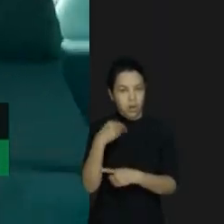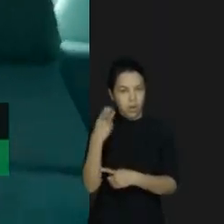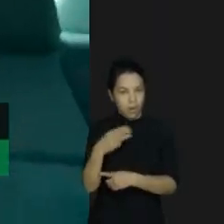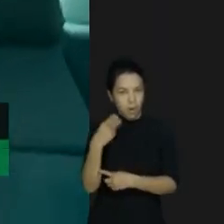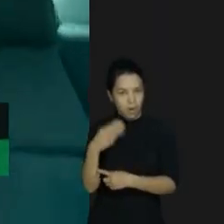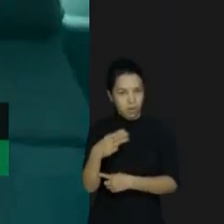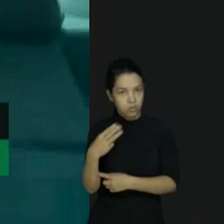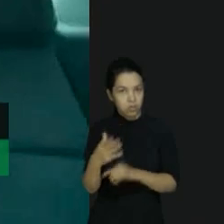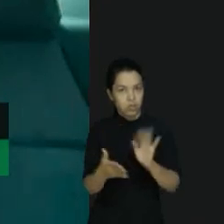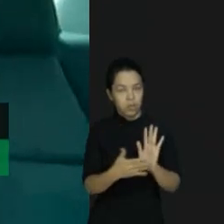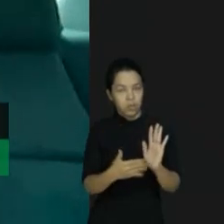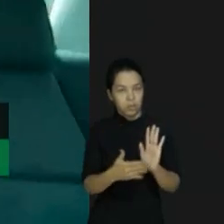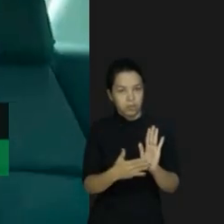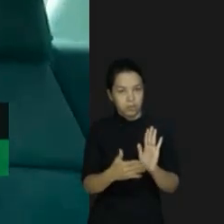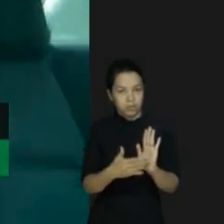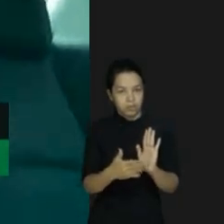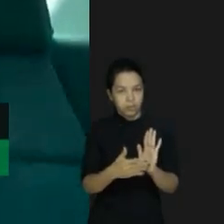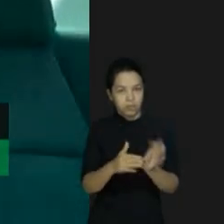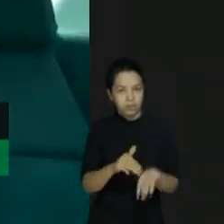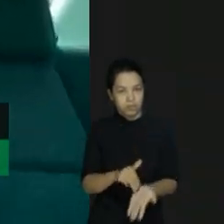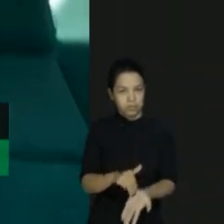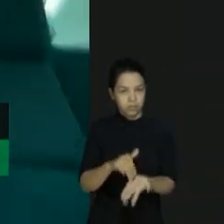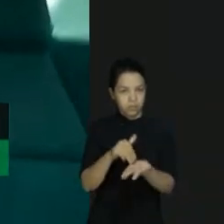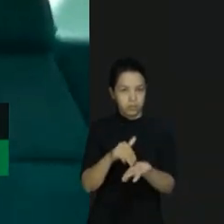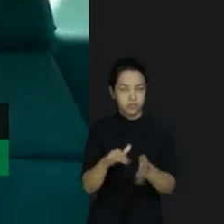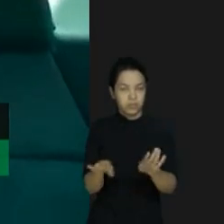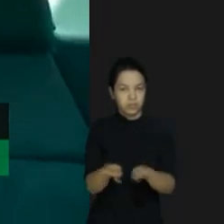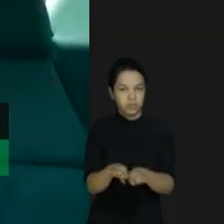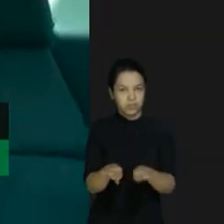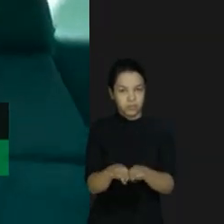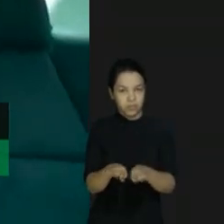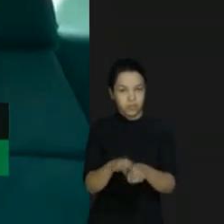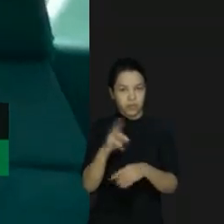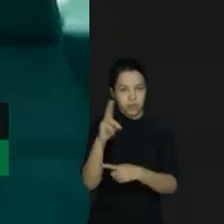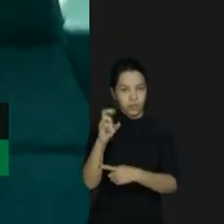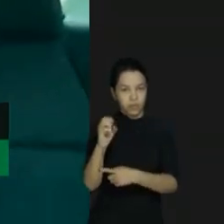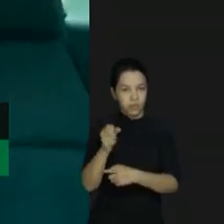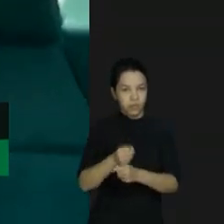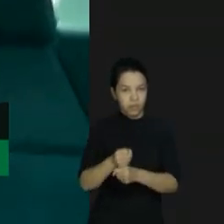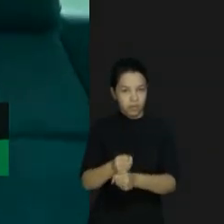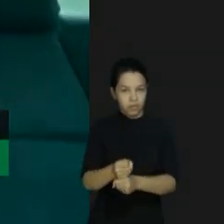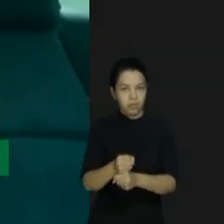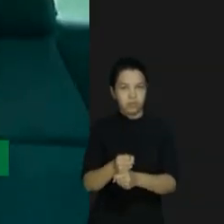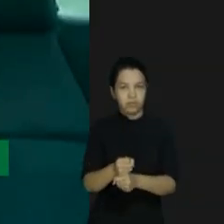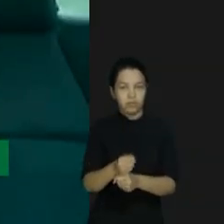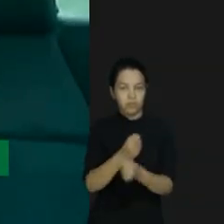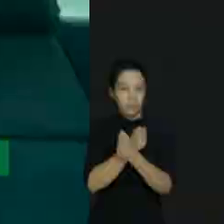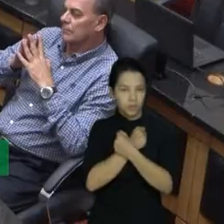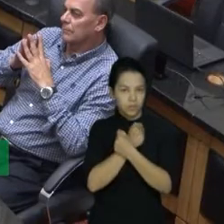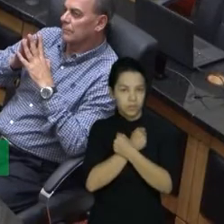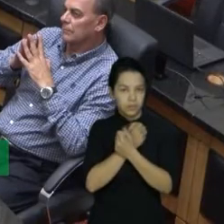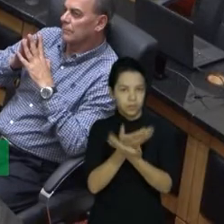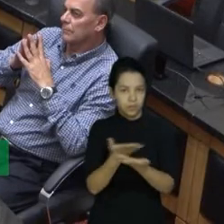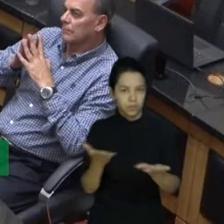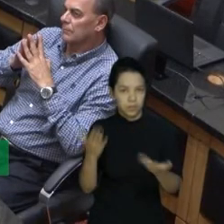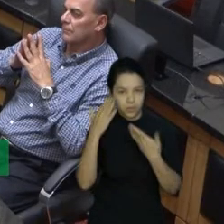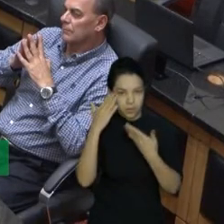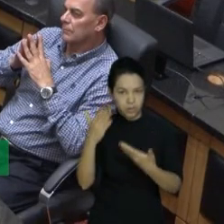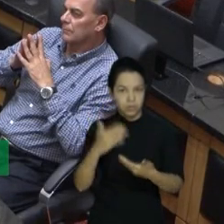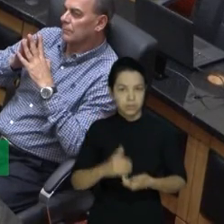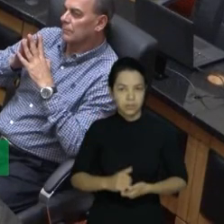proponente dessa moção, e também pelos 50 anos dos nossos corretores. Um forte abraço a todos. Muito obrigado, senhor presidente.